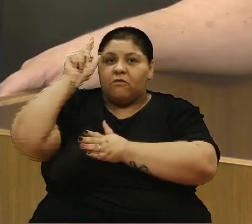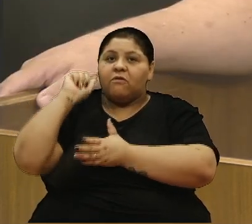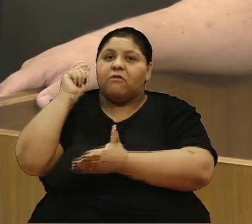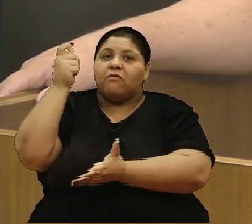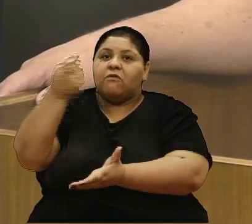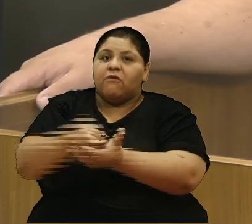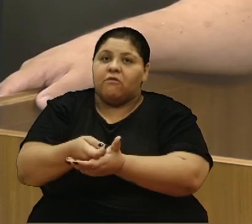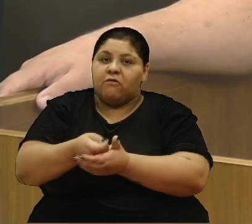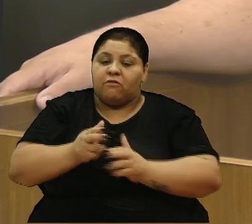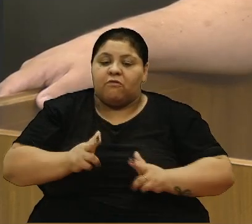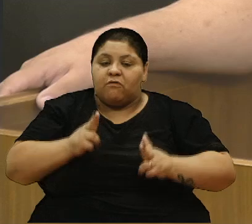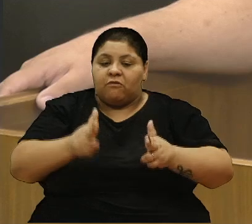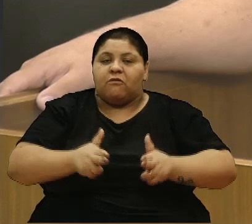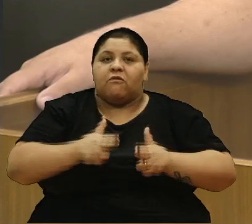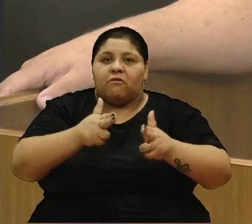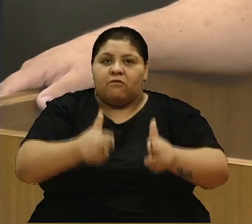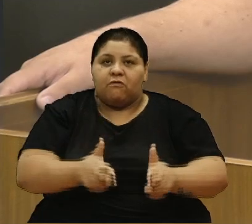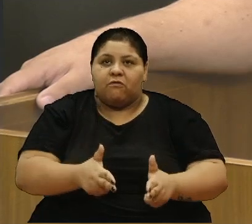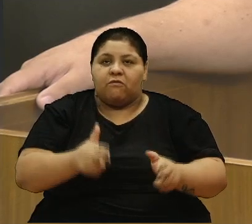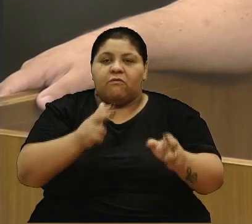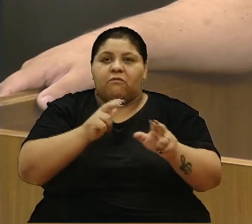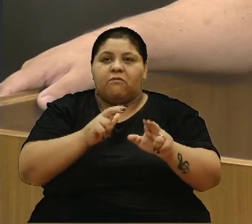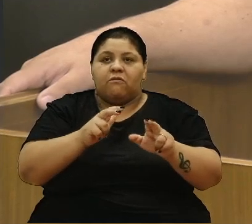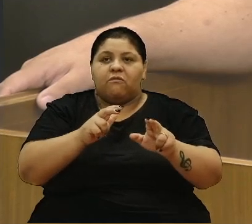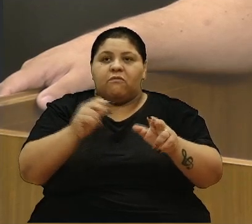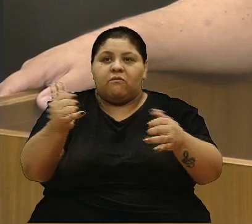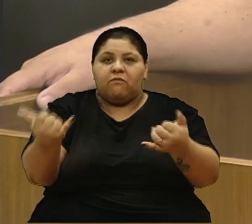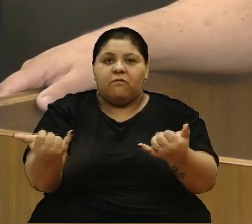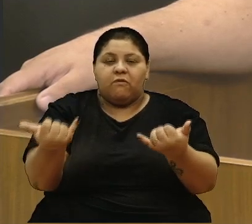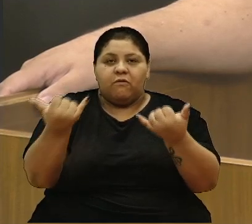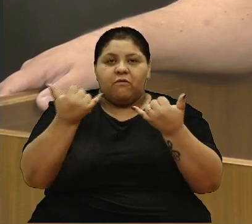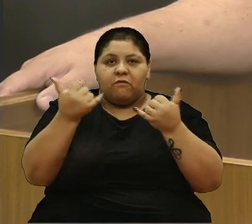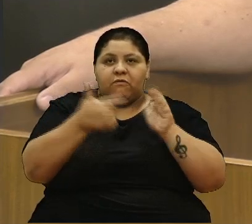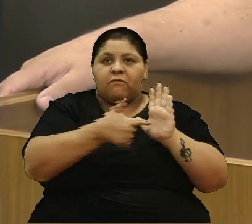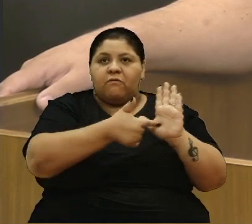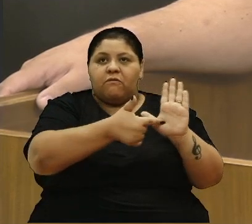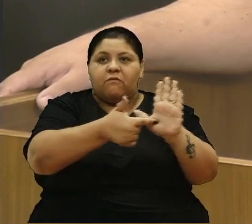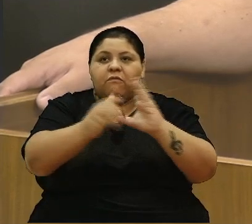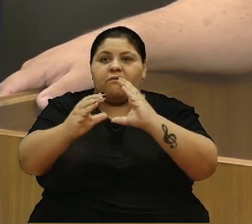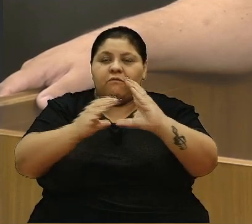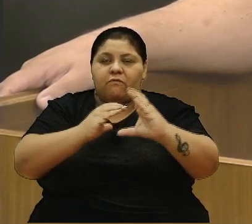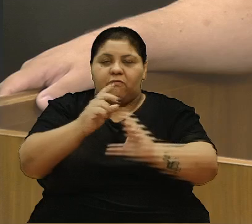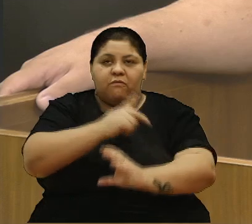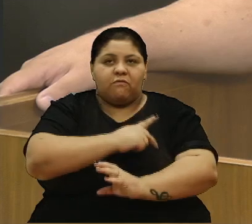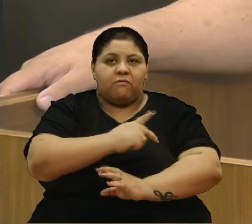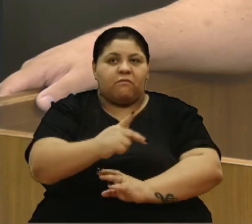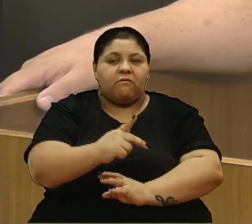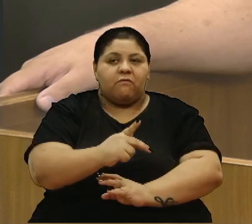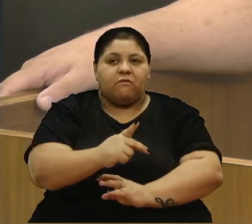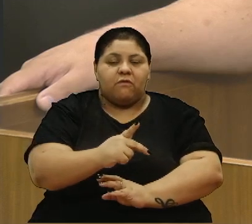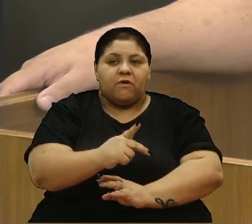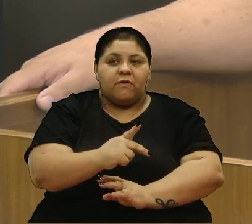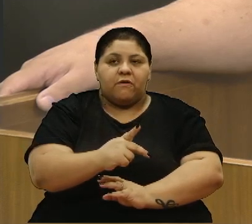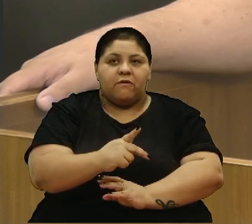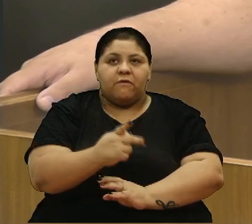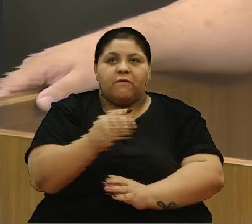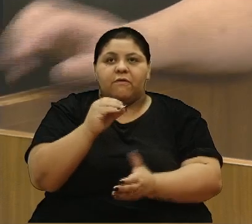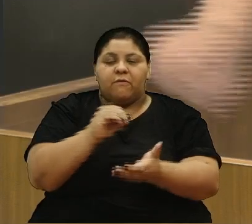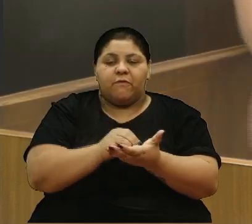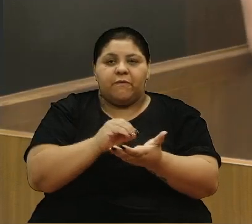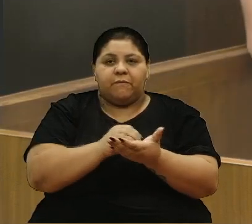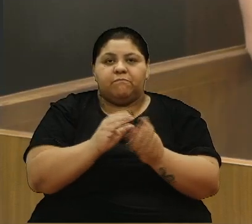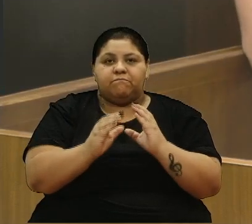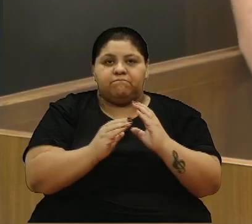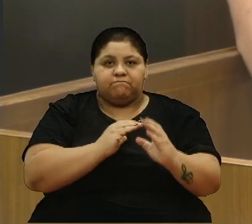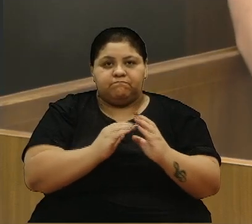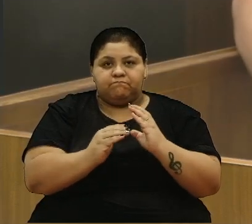da relíquia. A notícia foi recebida pela divulgação da imprensa. O presidente não descarta que faltou comunicação